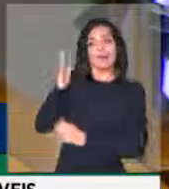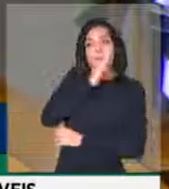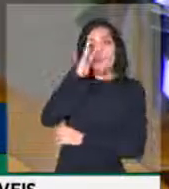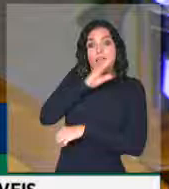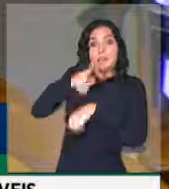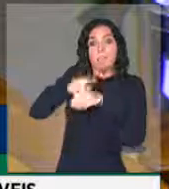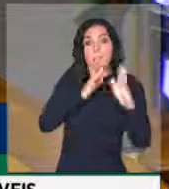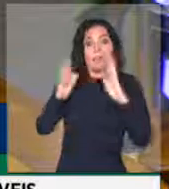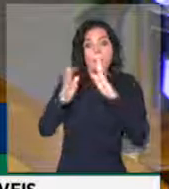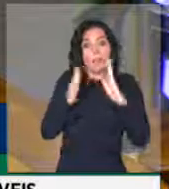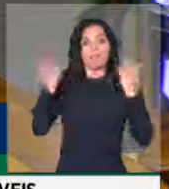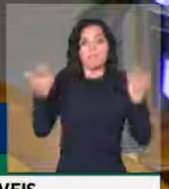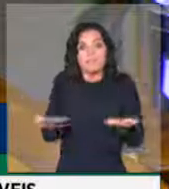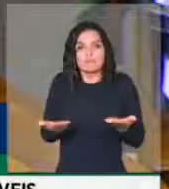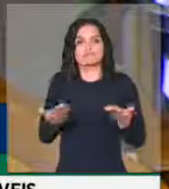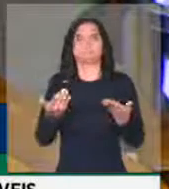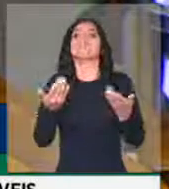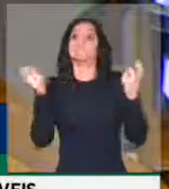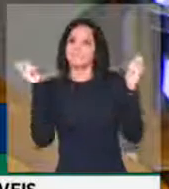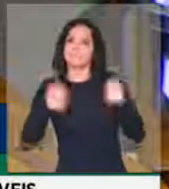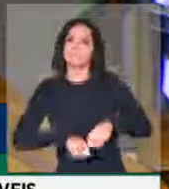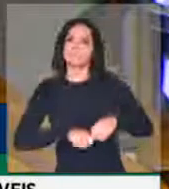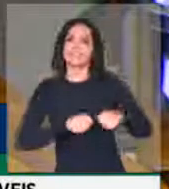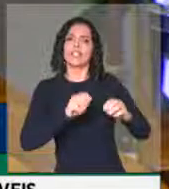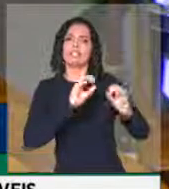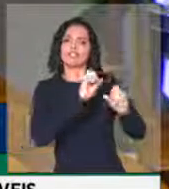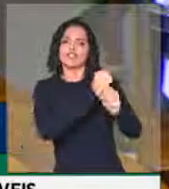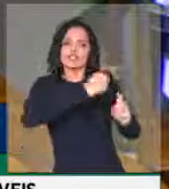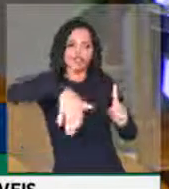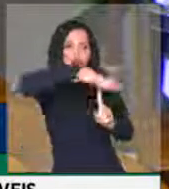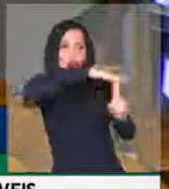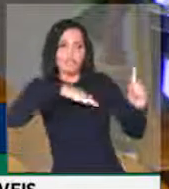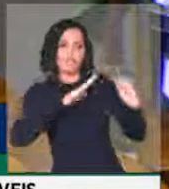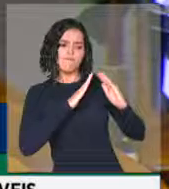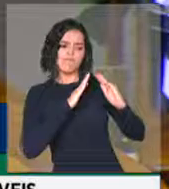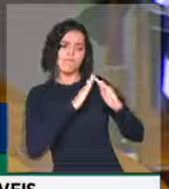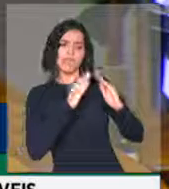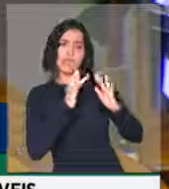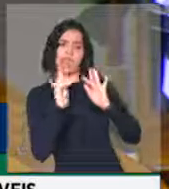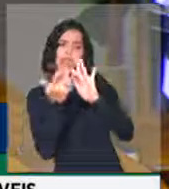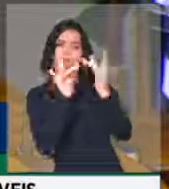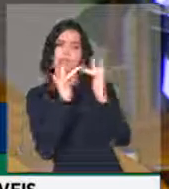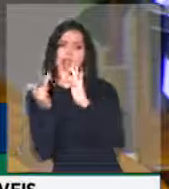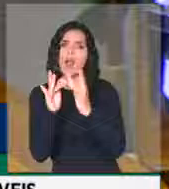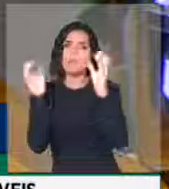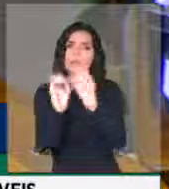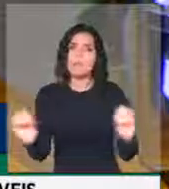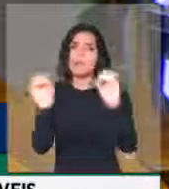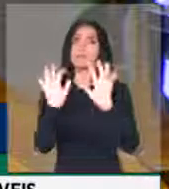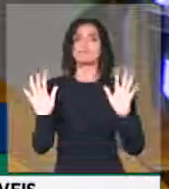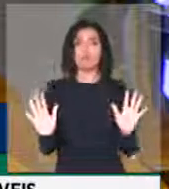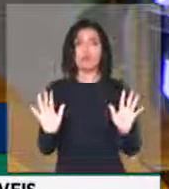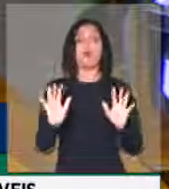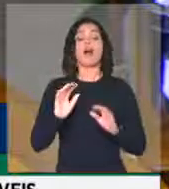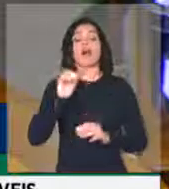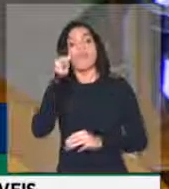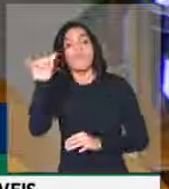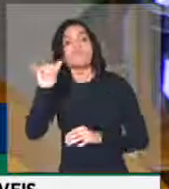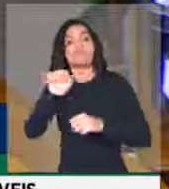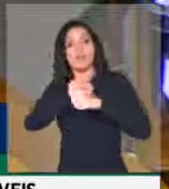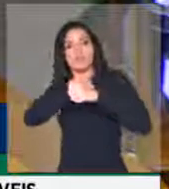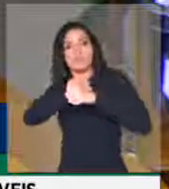que permita fazer o isolamento social necessário para que o vírus não se espalhe mais e a gente